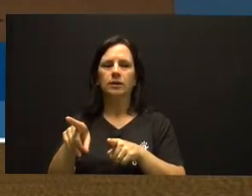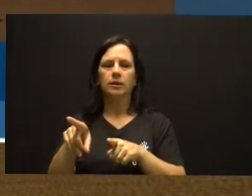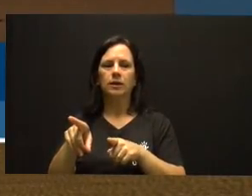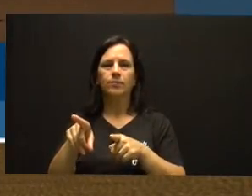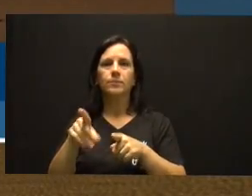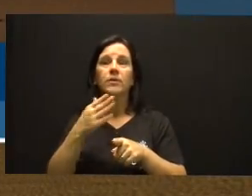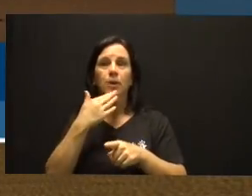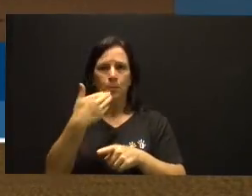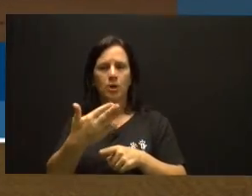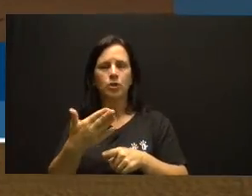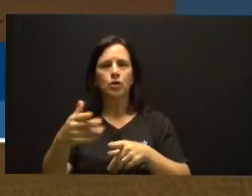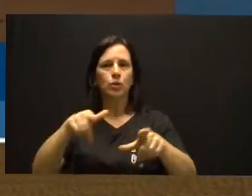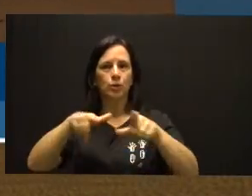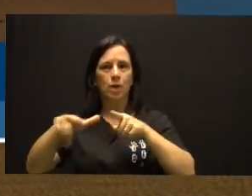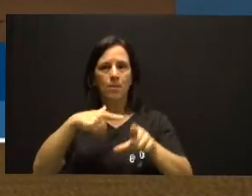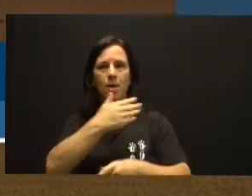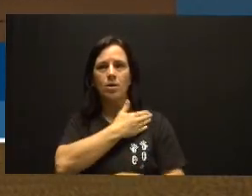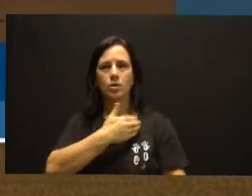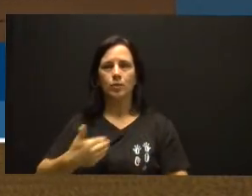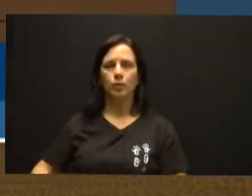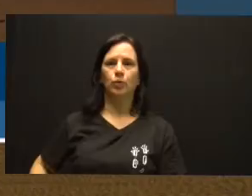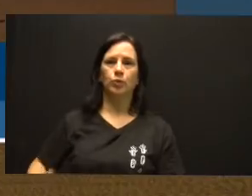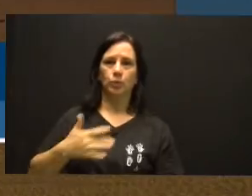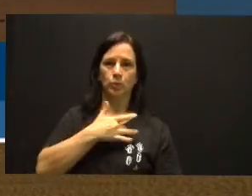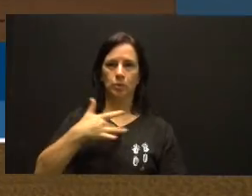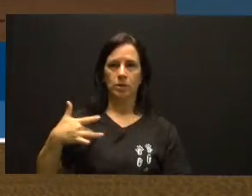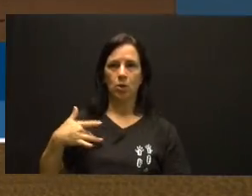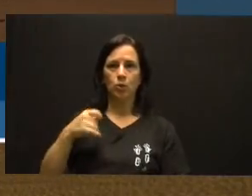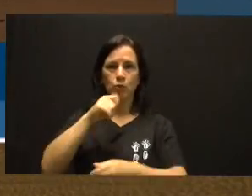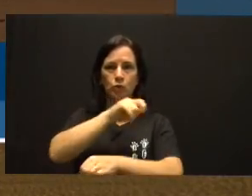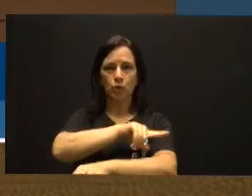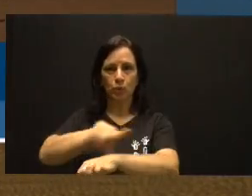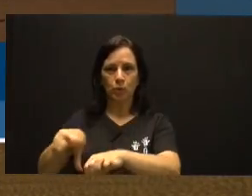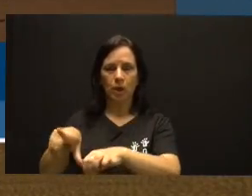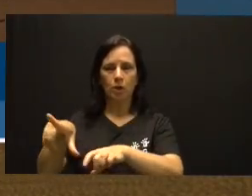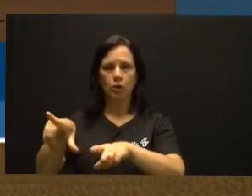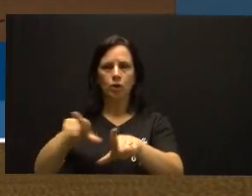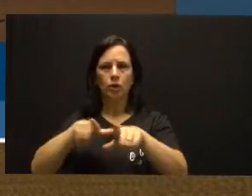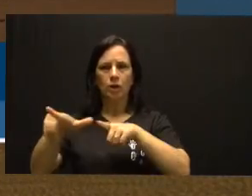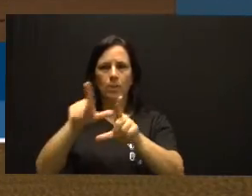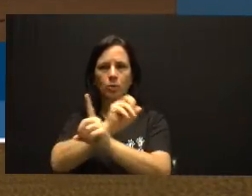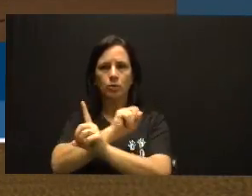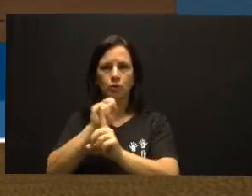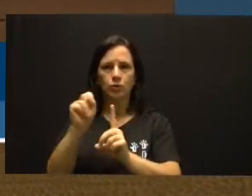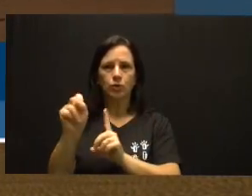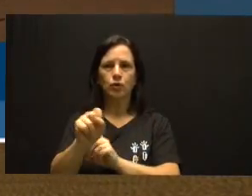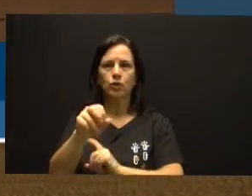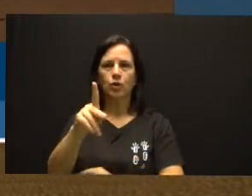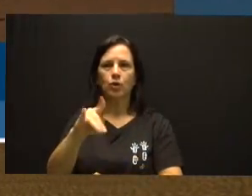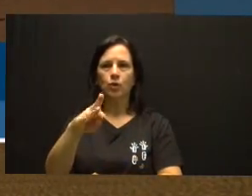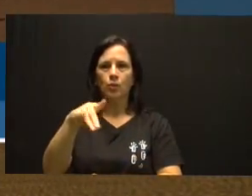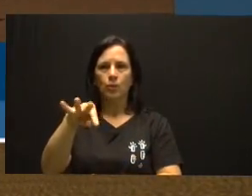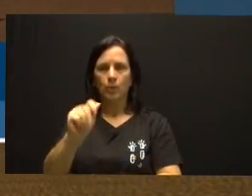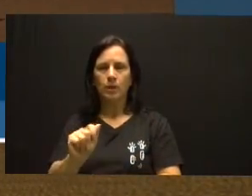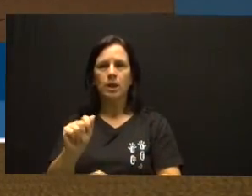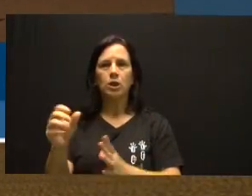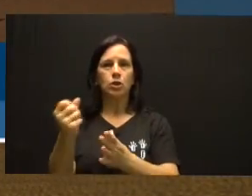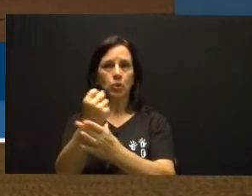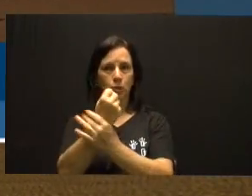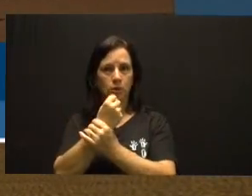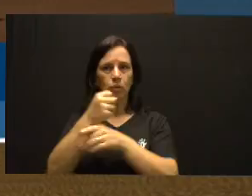requisitar serviços públicos nas áreas de saúde, educação, serviço social, previdência, trabalho e